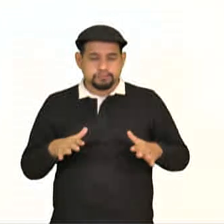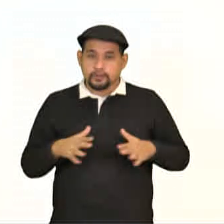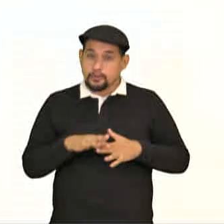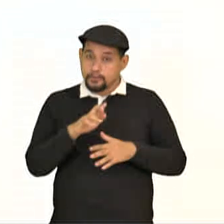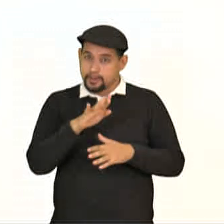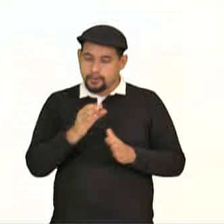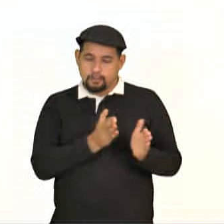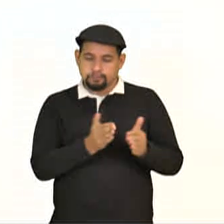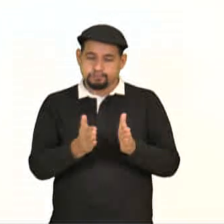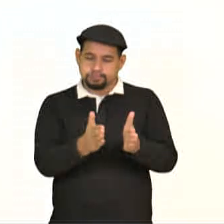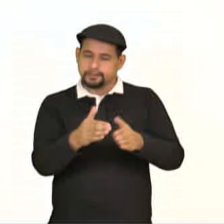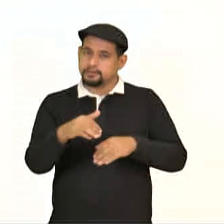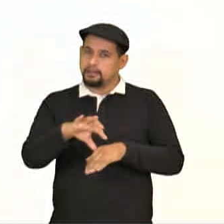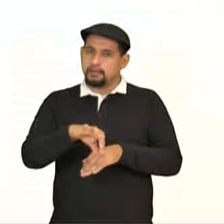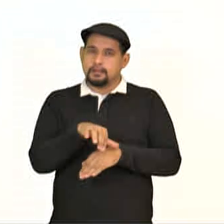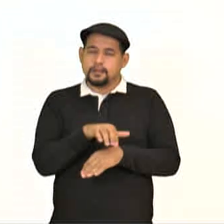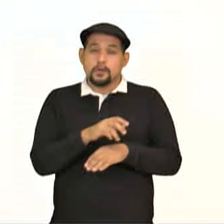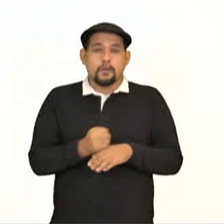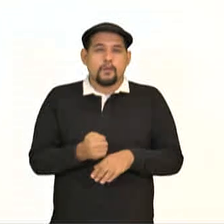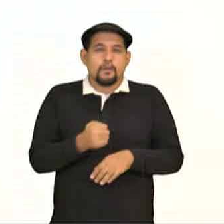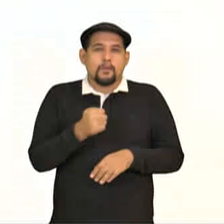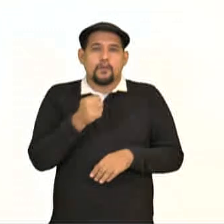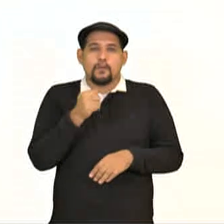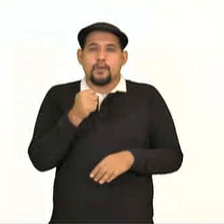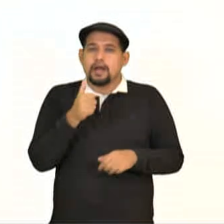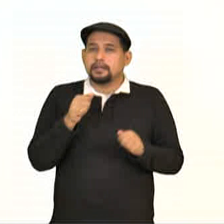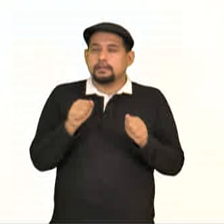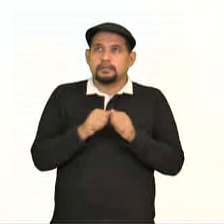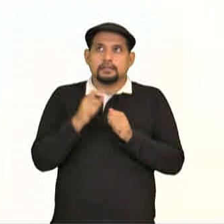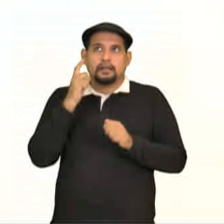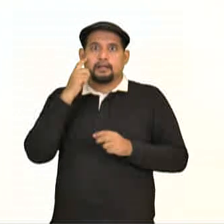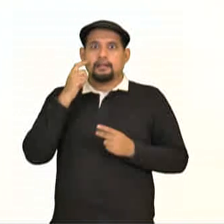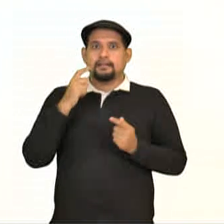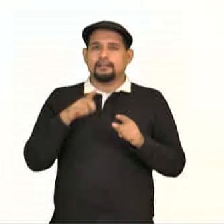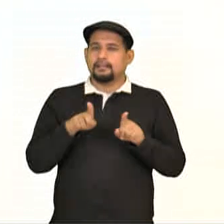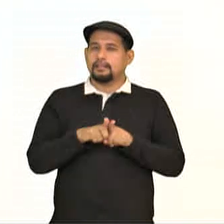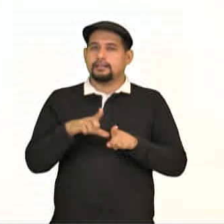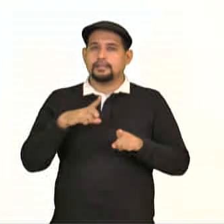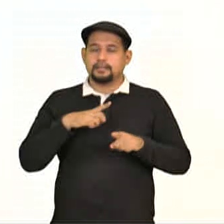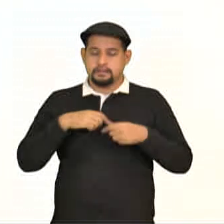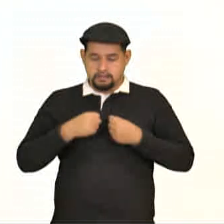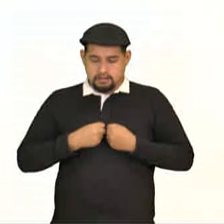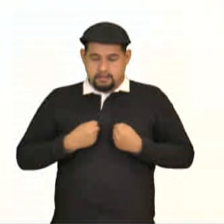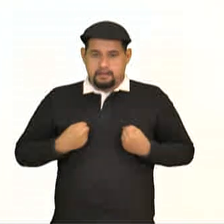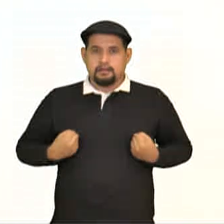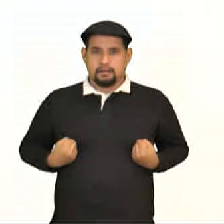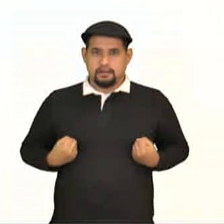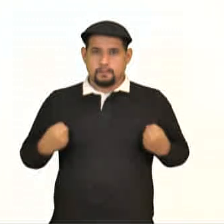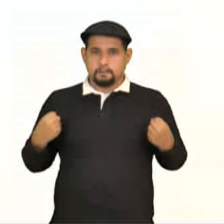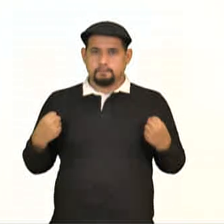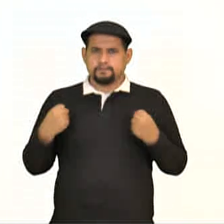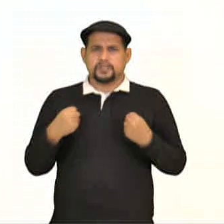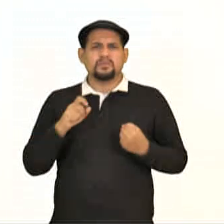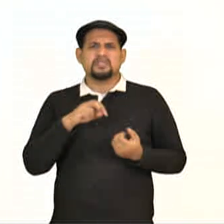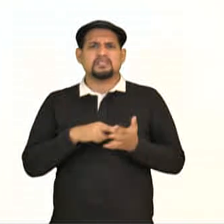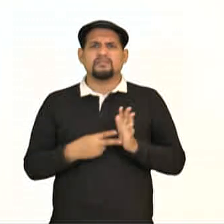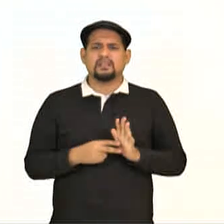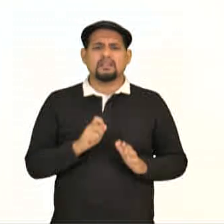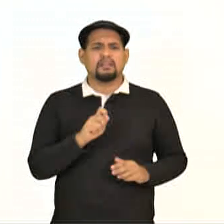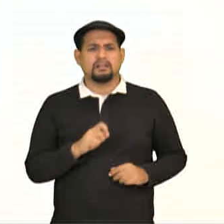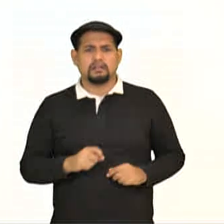seu lado e quase provocou uma síncope em Márcio quando tirou o casaco do abrigo. O que é